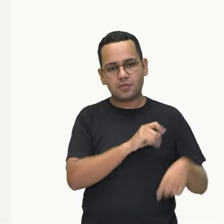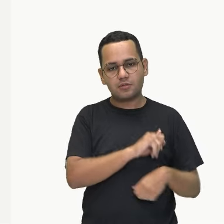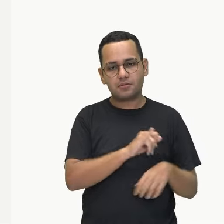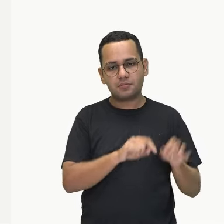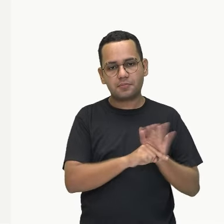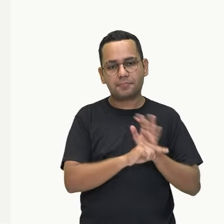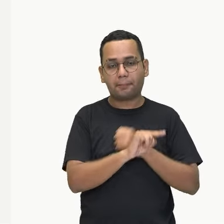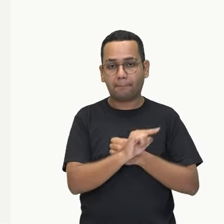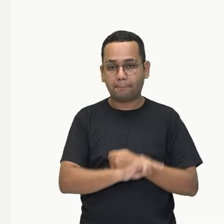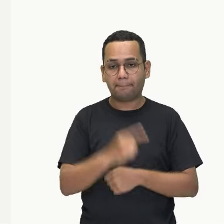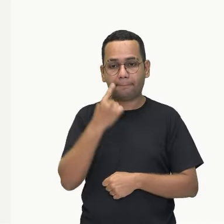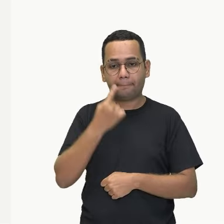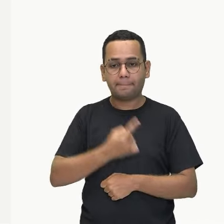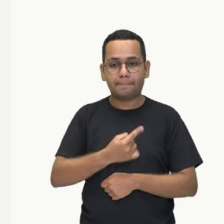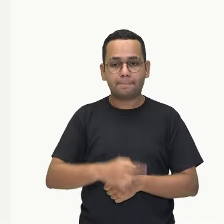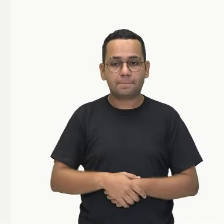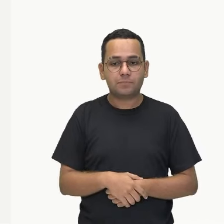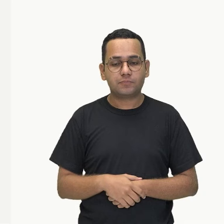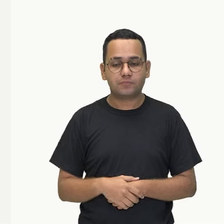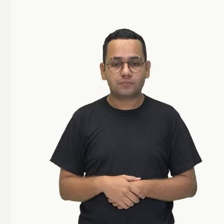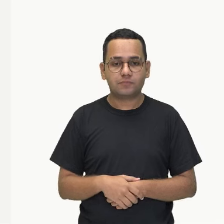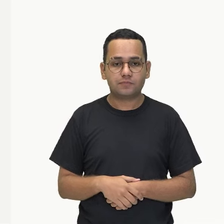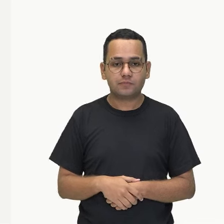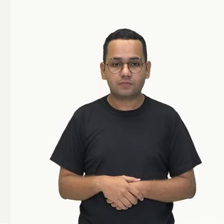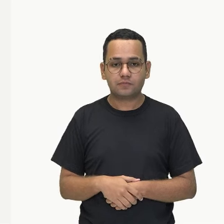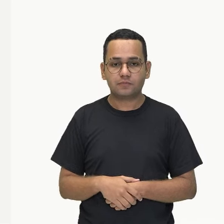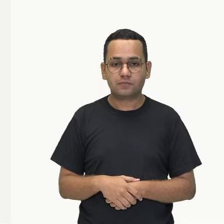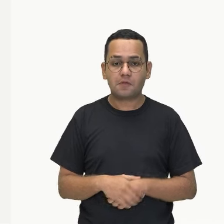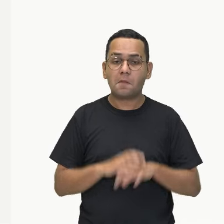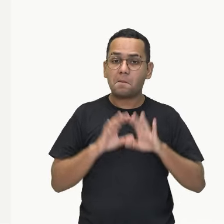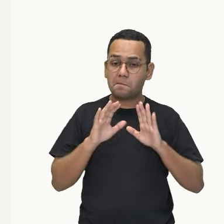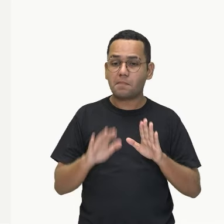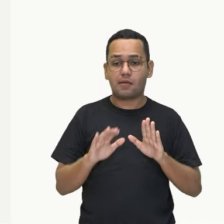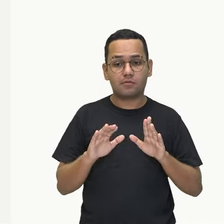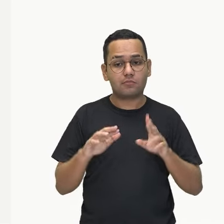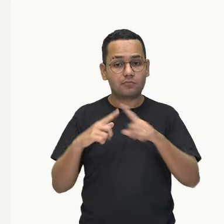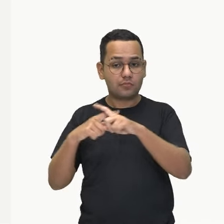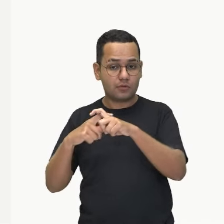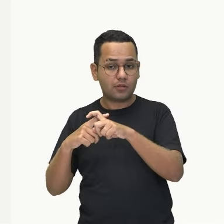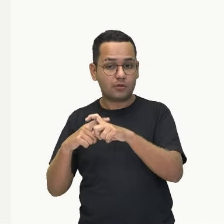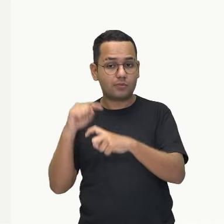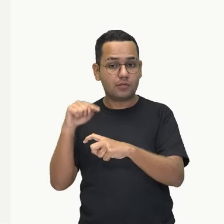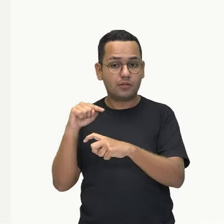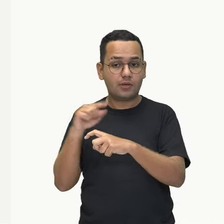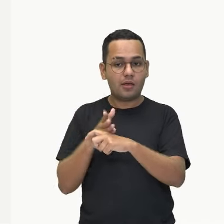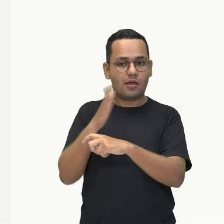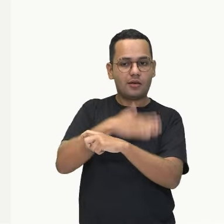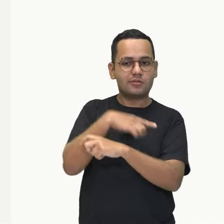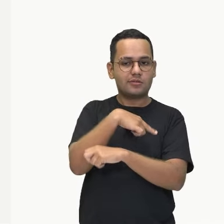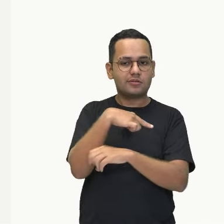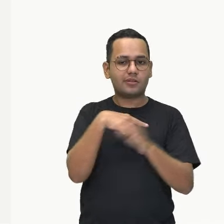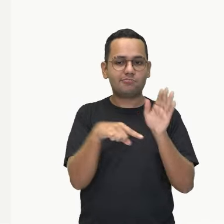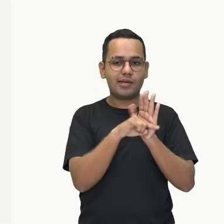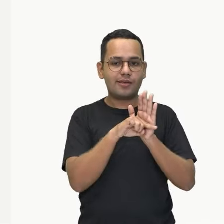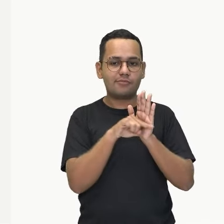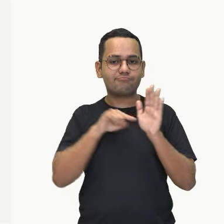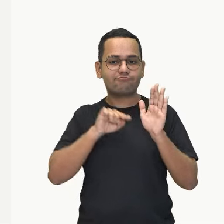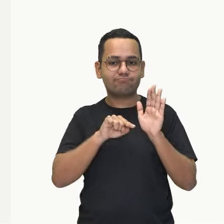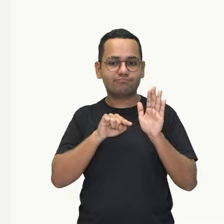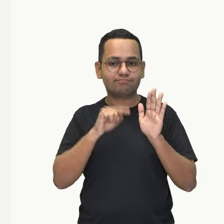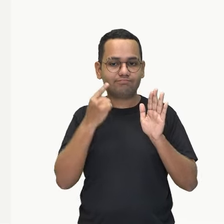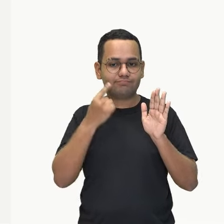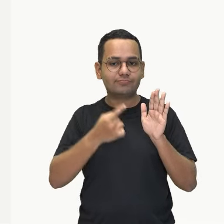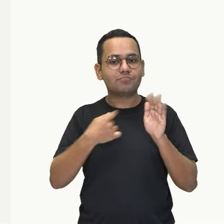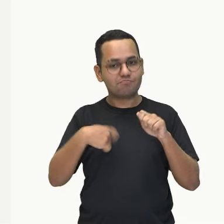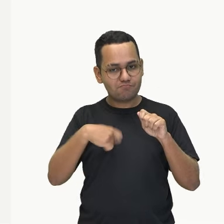X mais y menos z. Porém, o segundo tem um sinalzinho de menos na frente, então vou fazer aquele